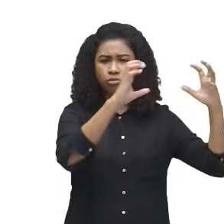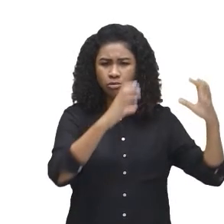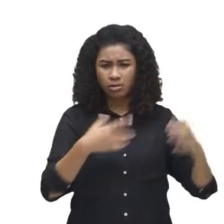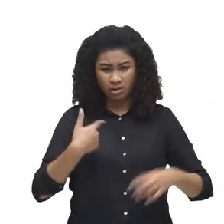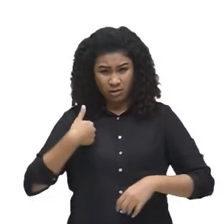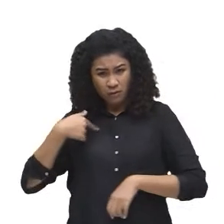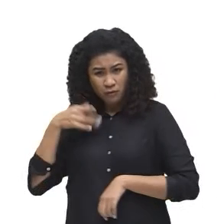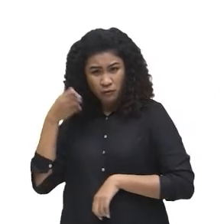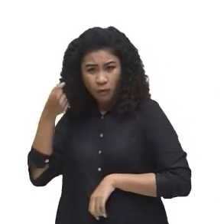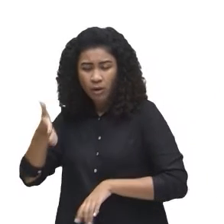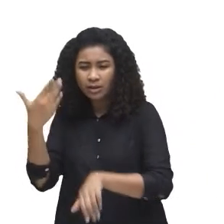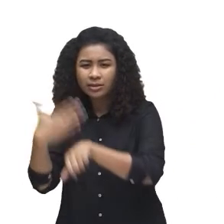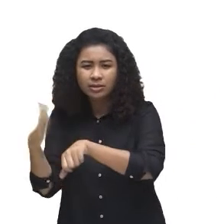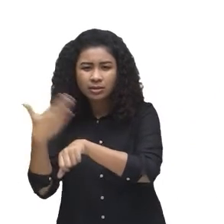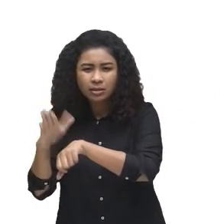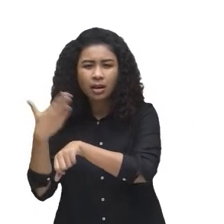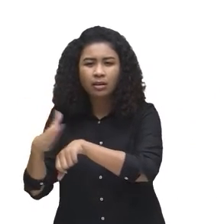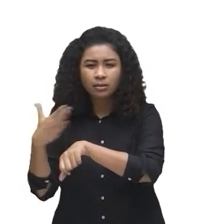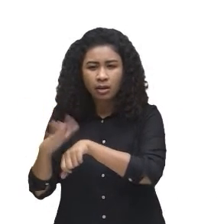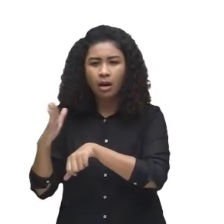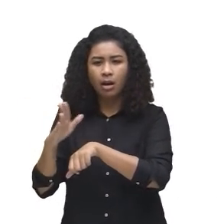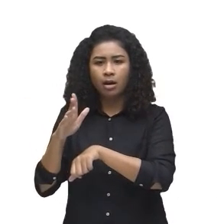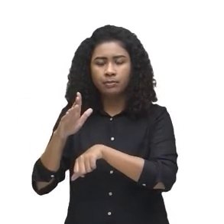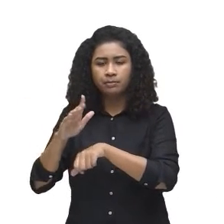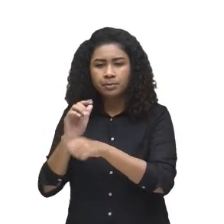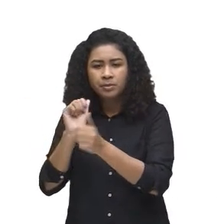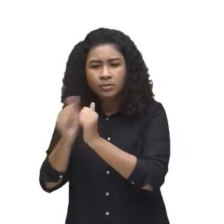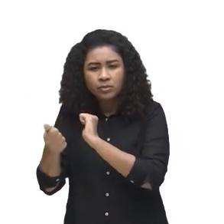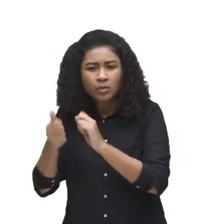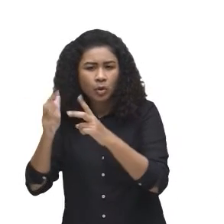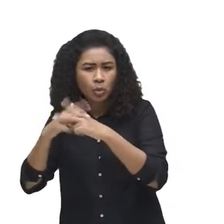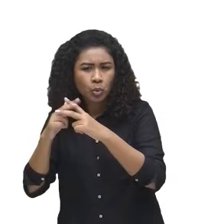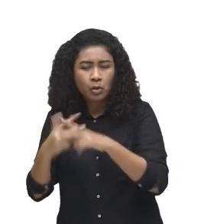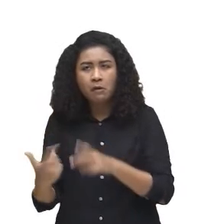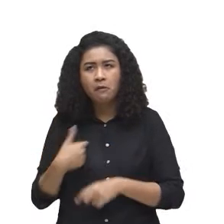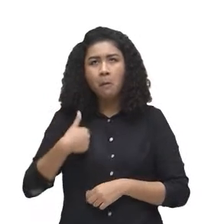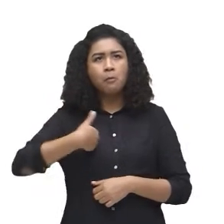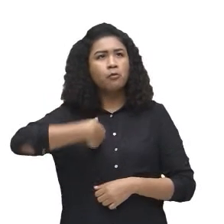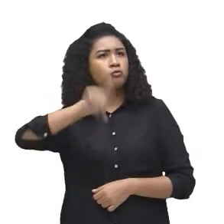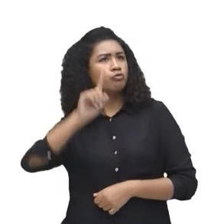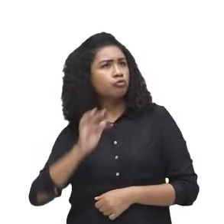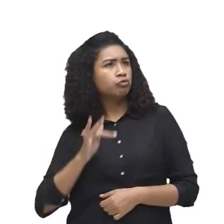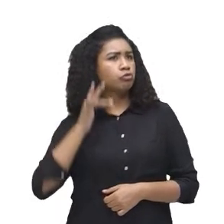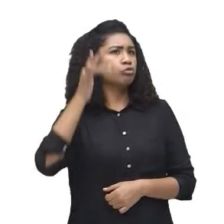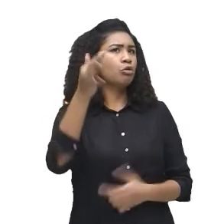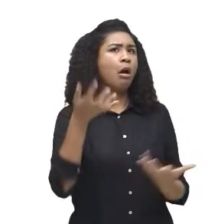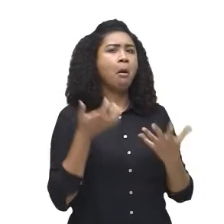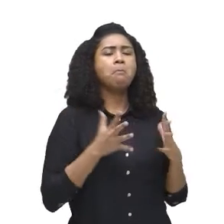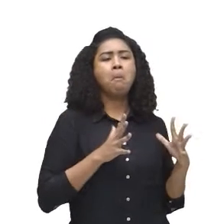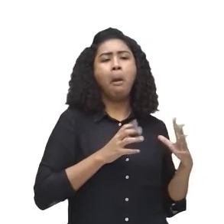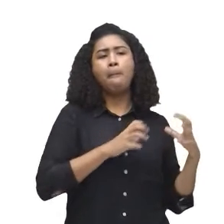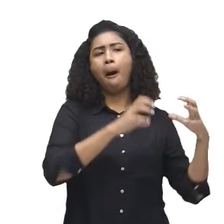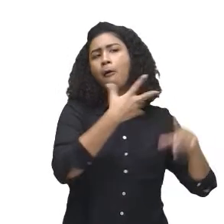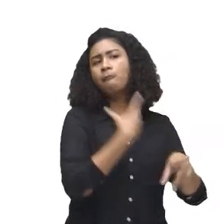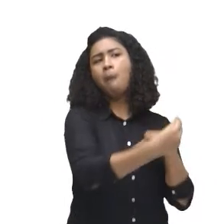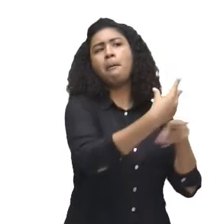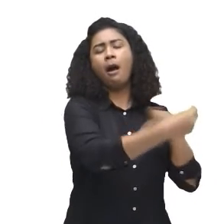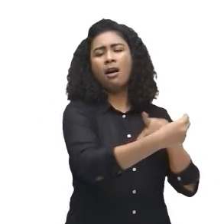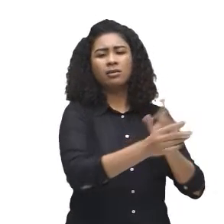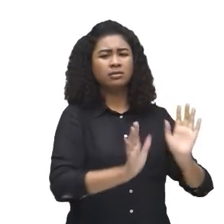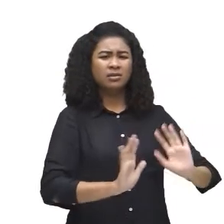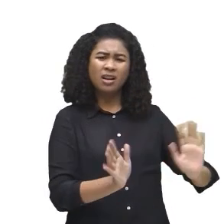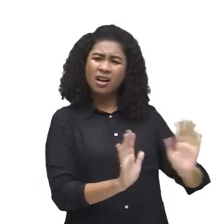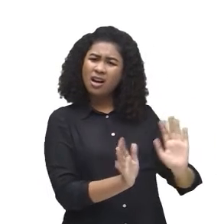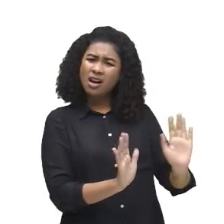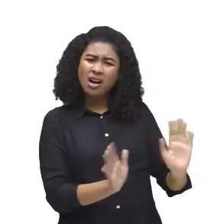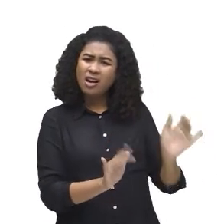ninguém deve praticar lutas pensando em ser um brigão. As lutas, elas têm que ser praticadas como uma forma de